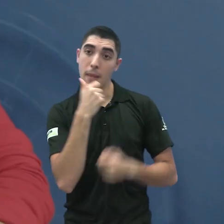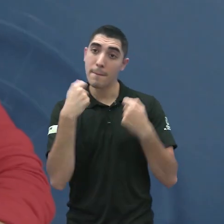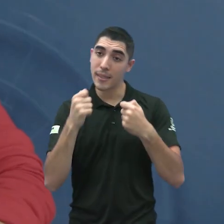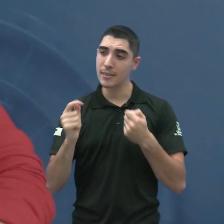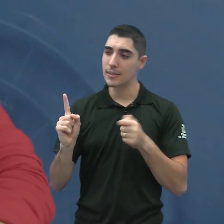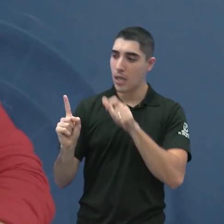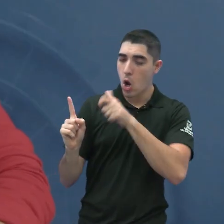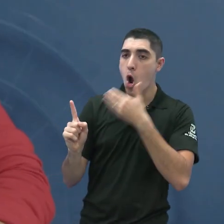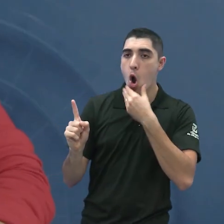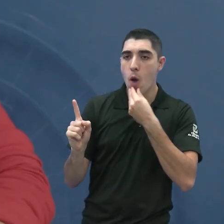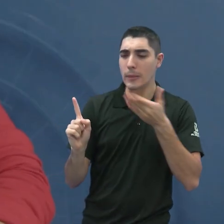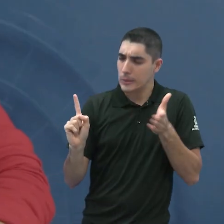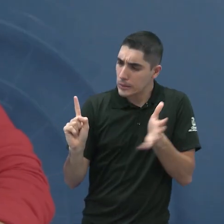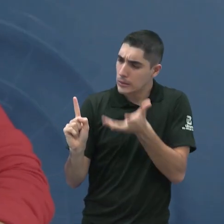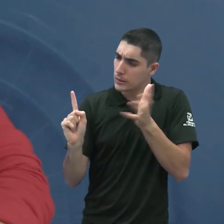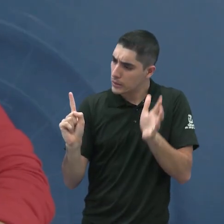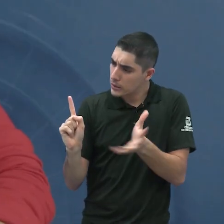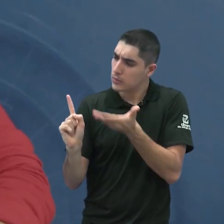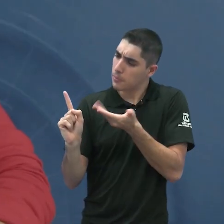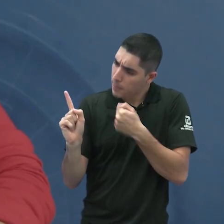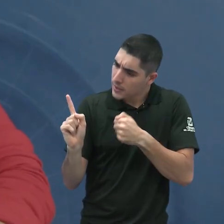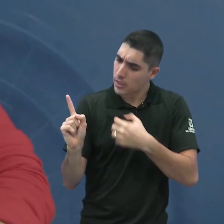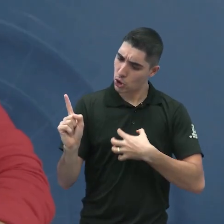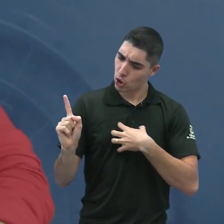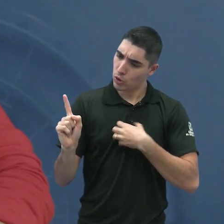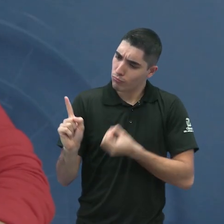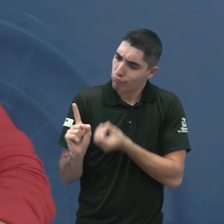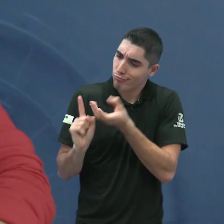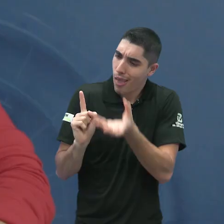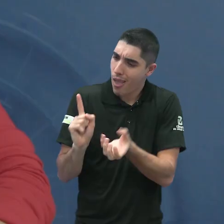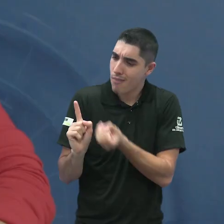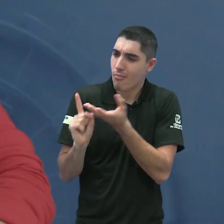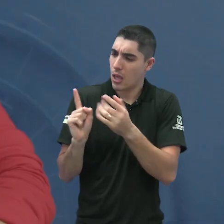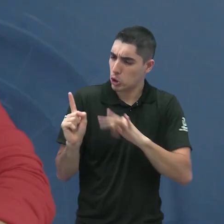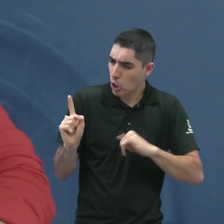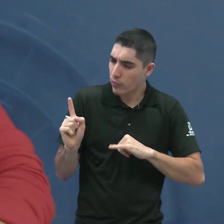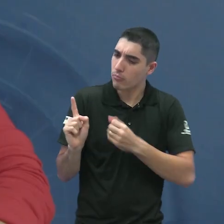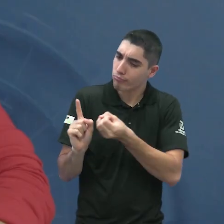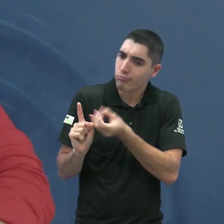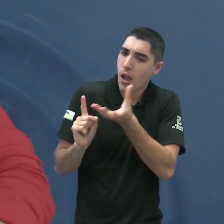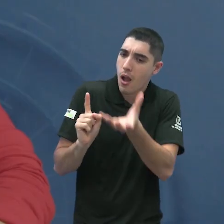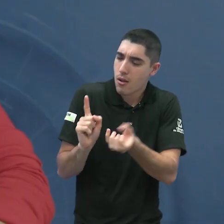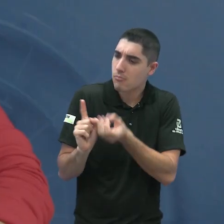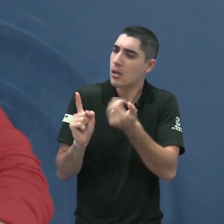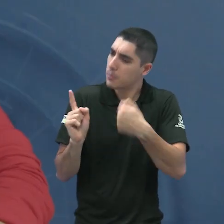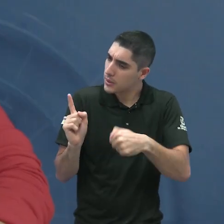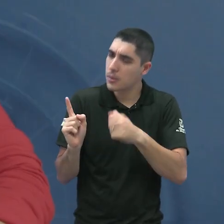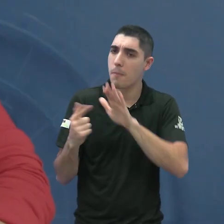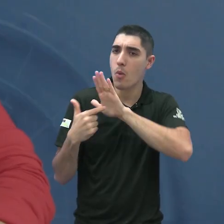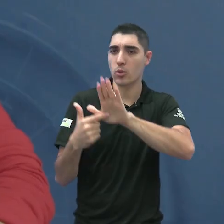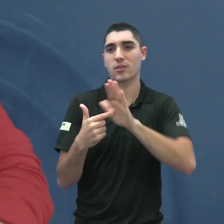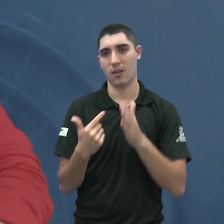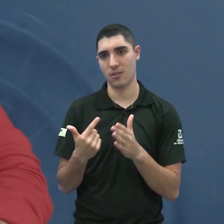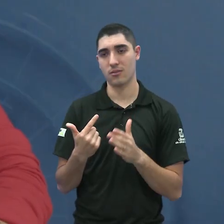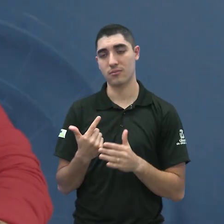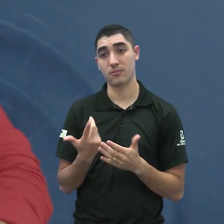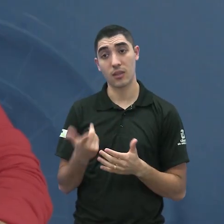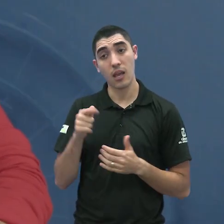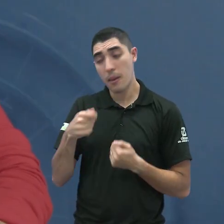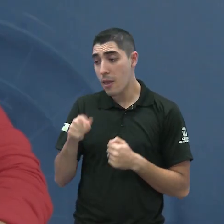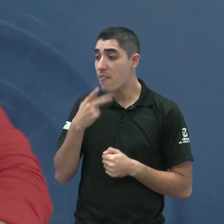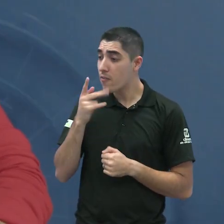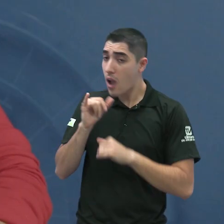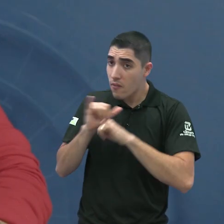a falar sobre as emoções, a falar sobre as dores e normalizar. Acho que essa é a grande questão. Não